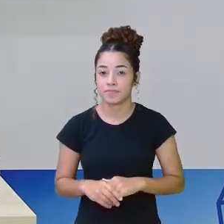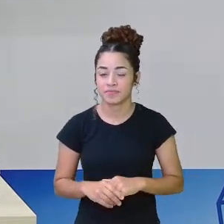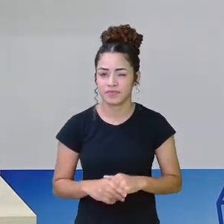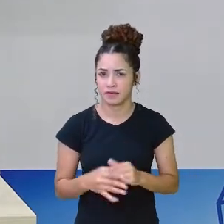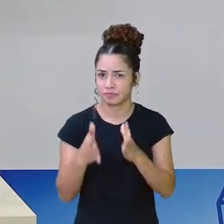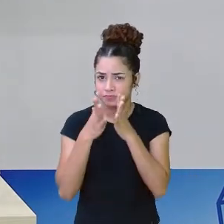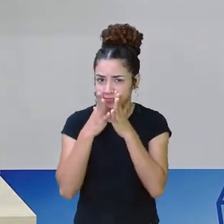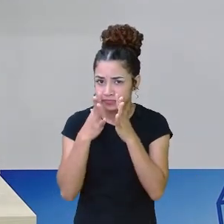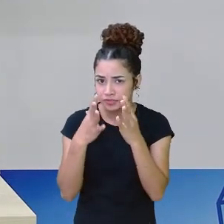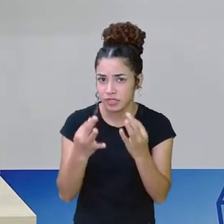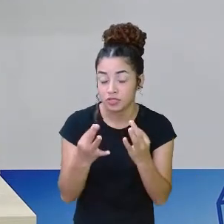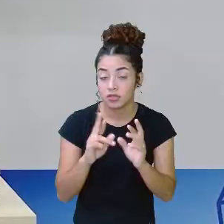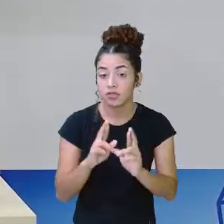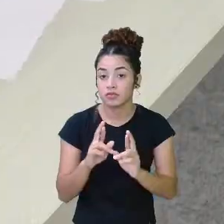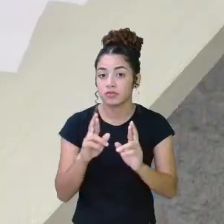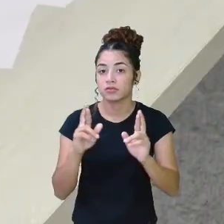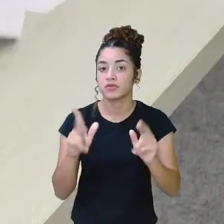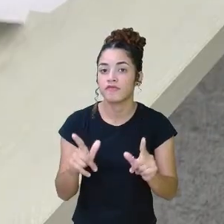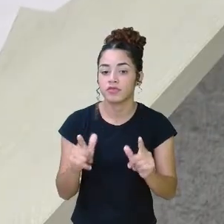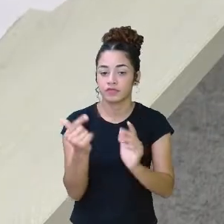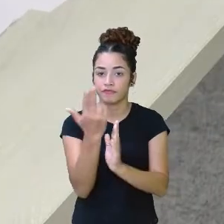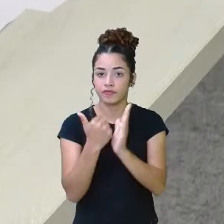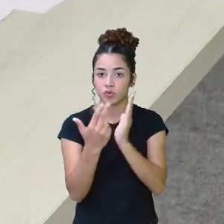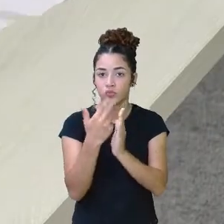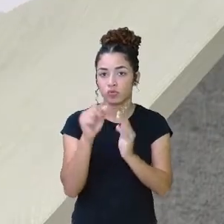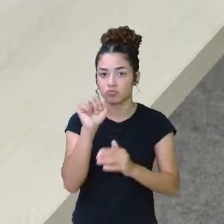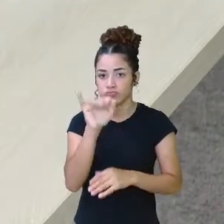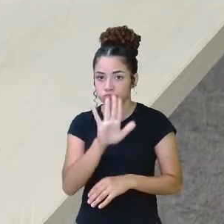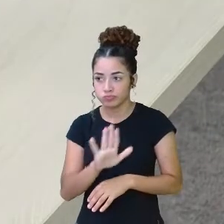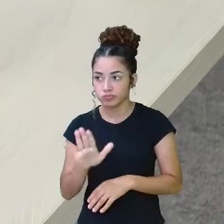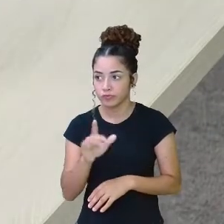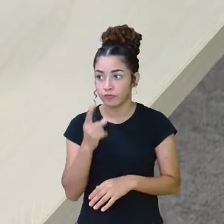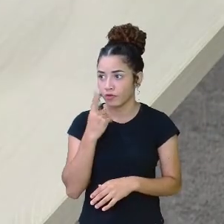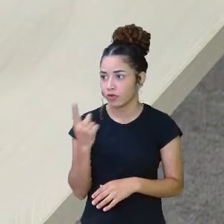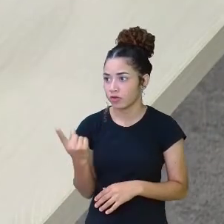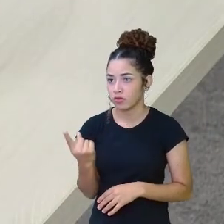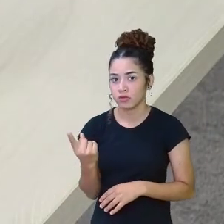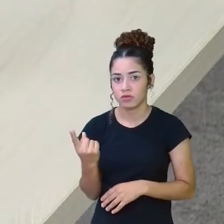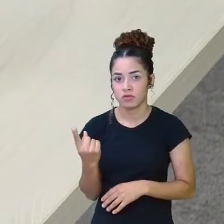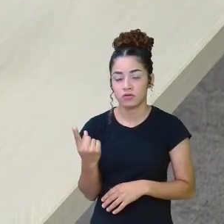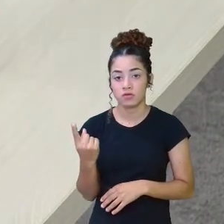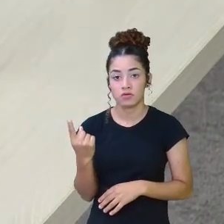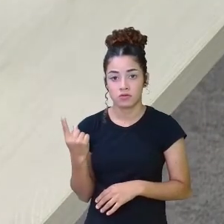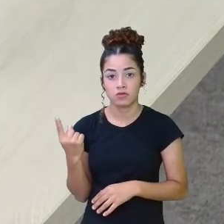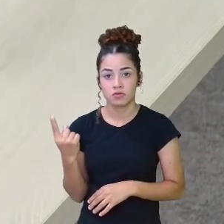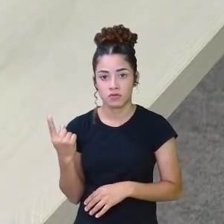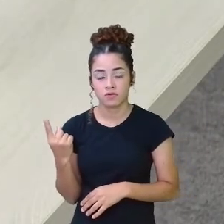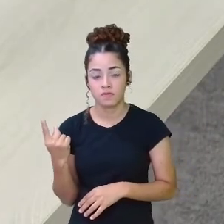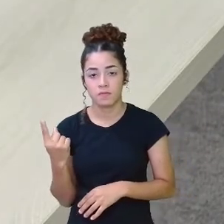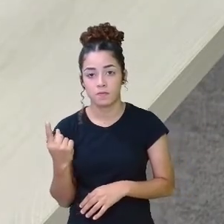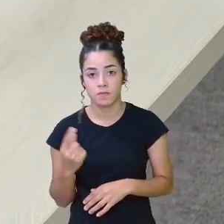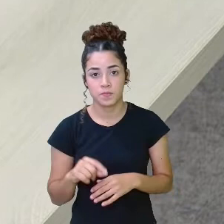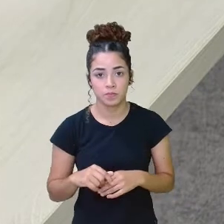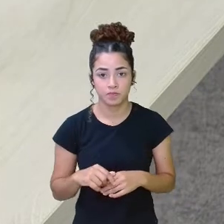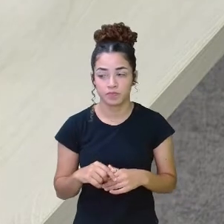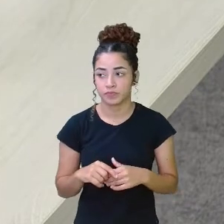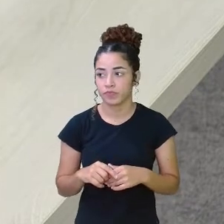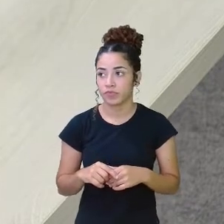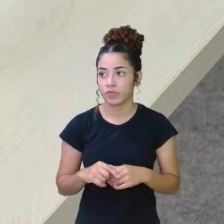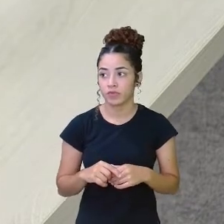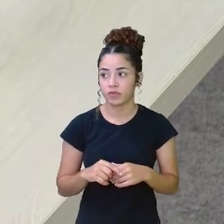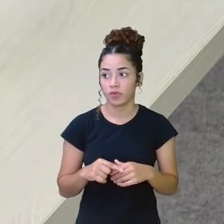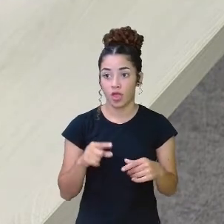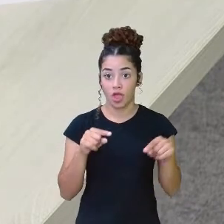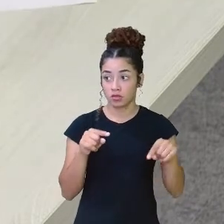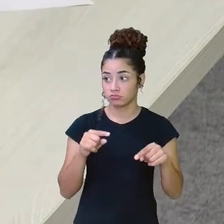Presta atenção na diferença das figuras. Eu vou levantar aqui, ó. Essa não é